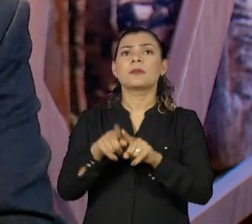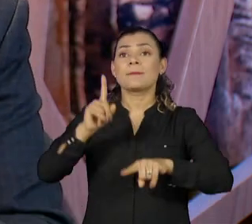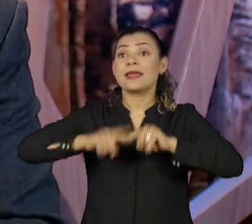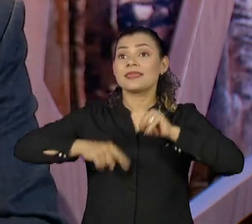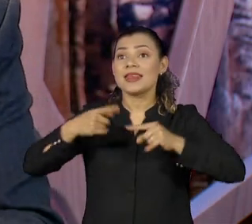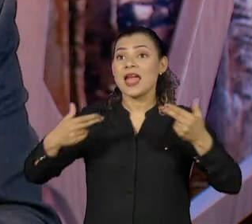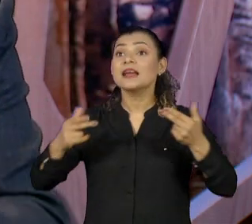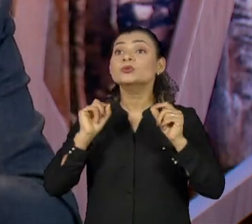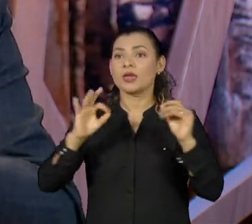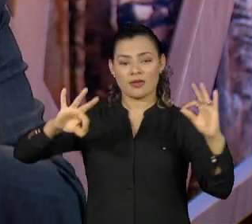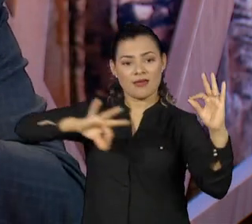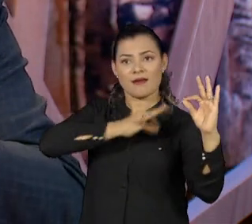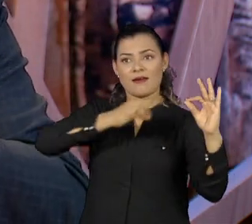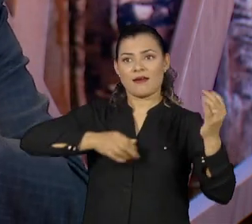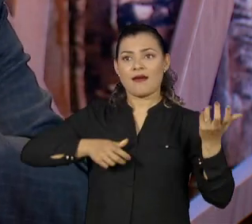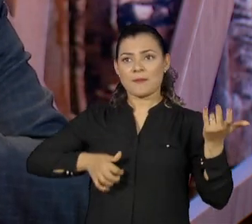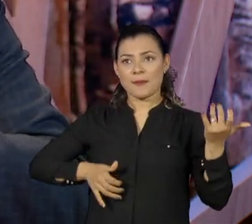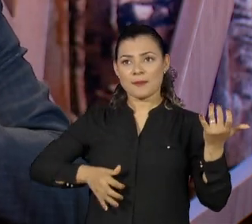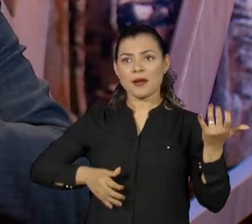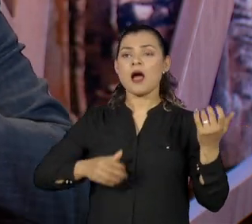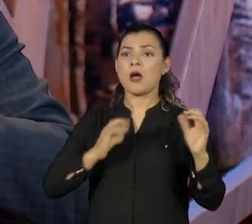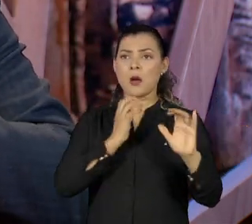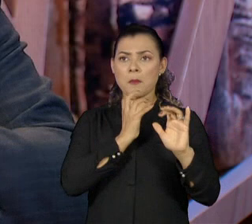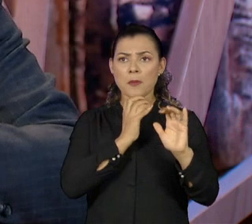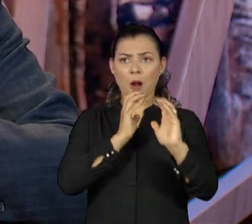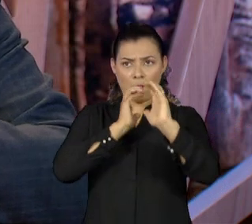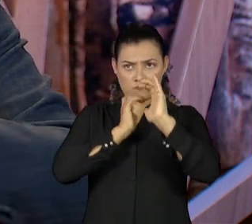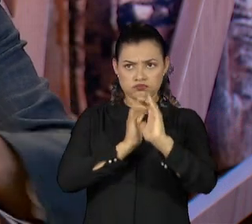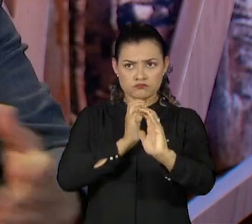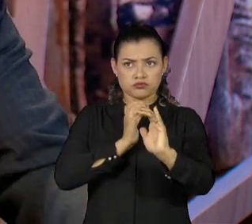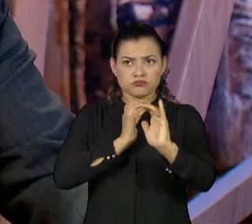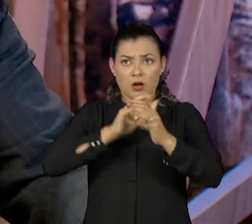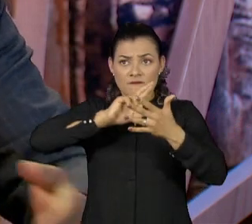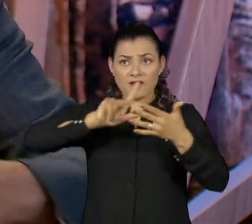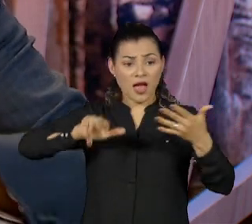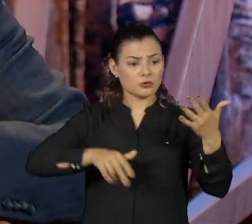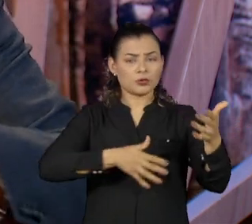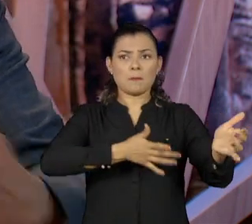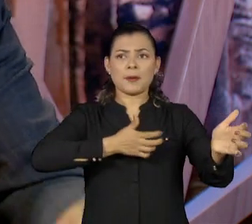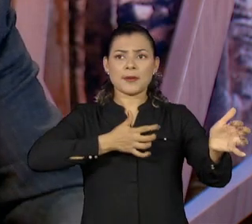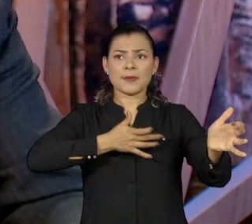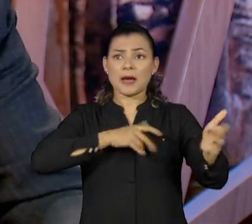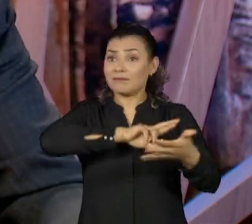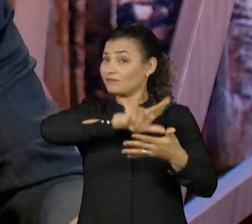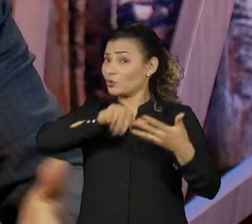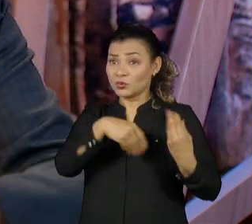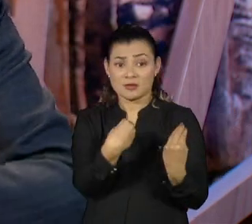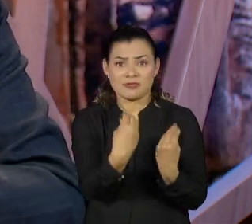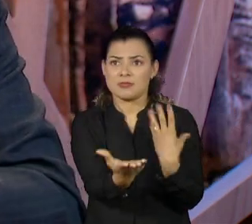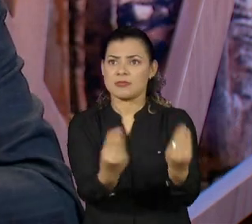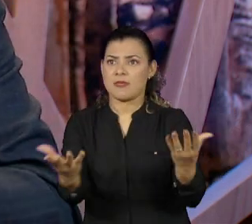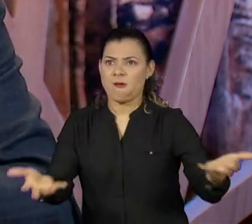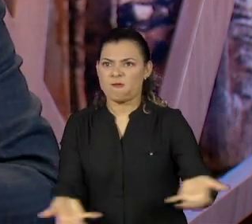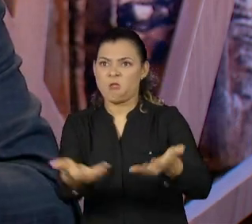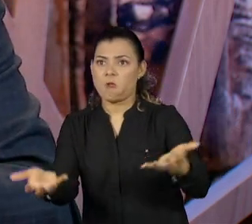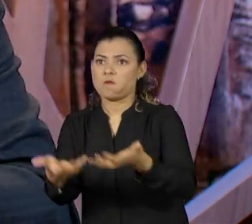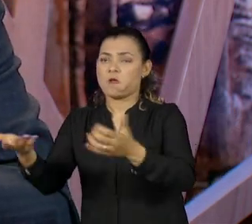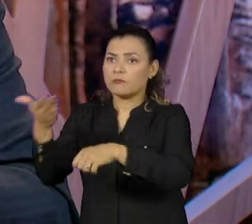os luthiers, tá certo? E instrumentos feitos em grande produção. Ter acesso às